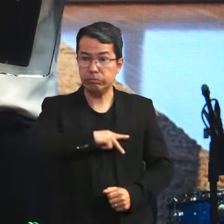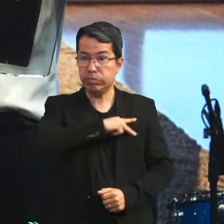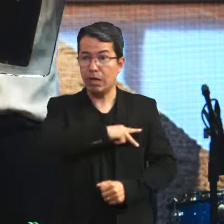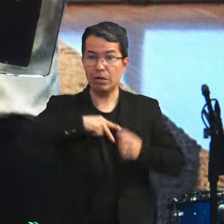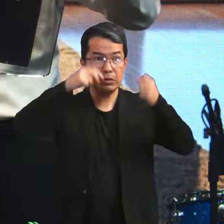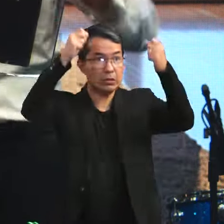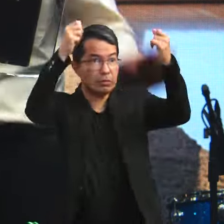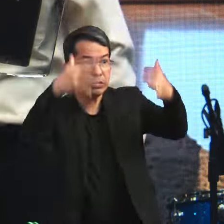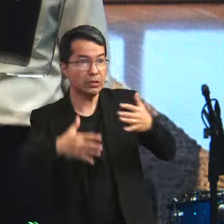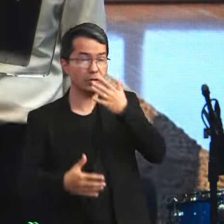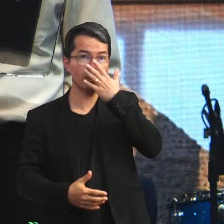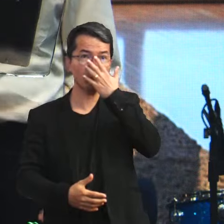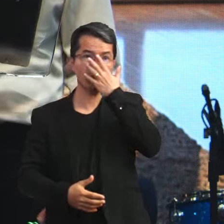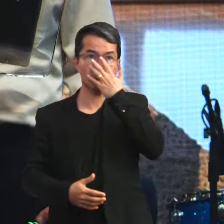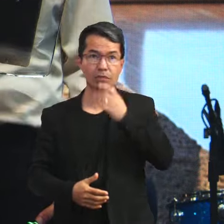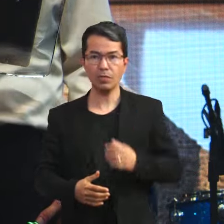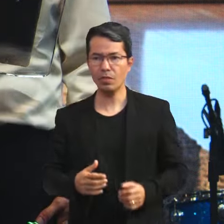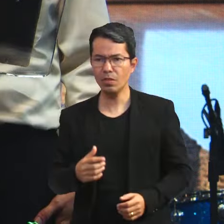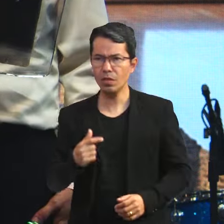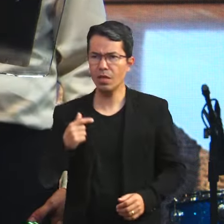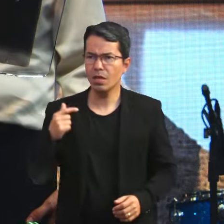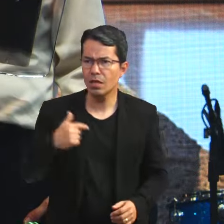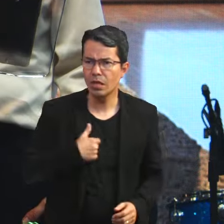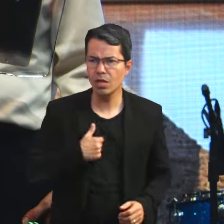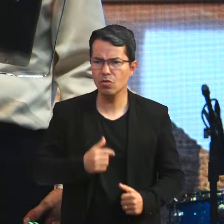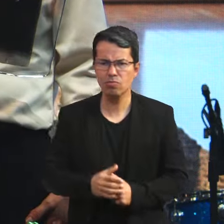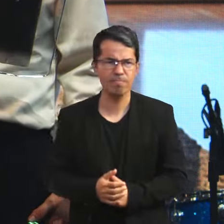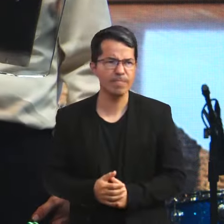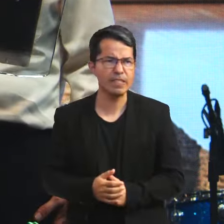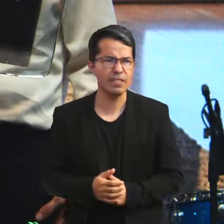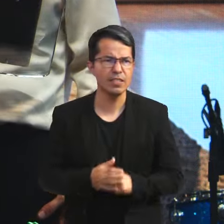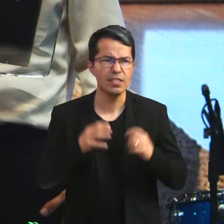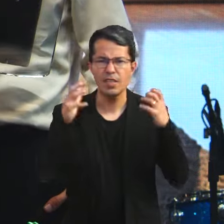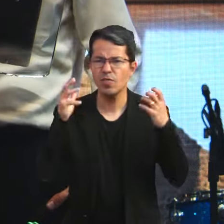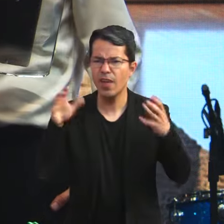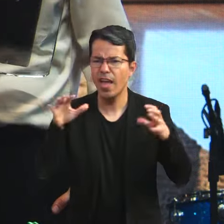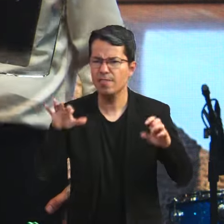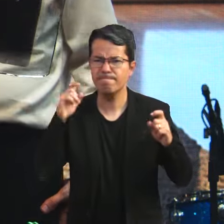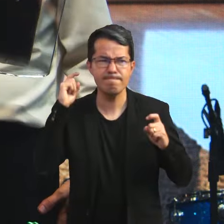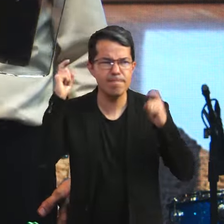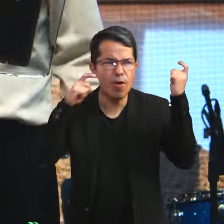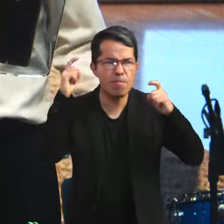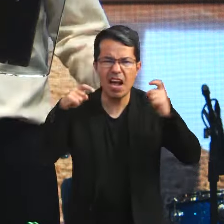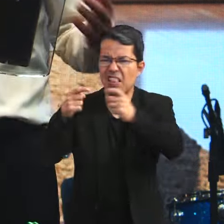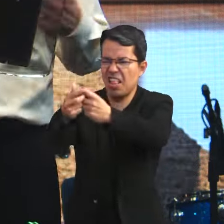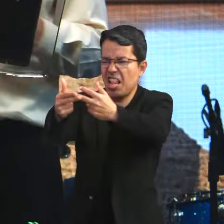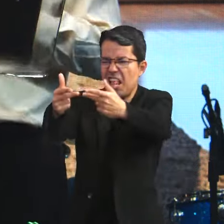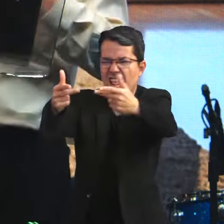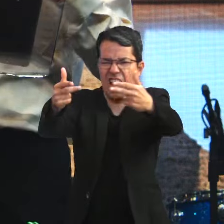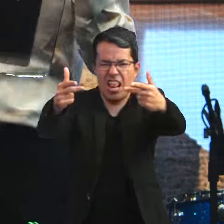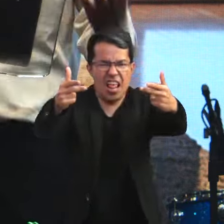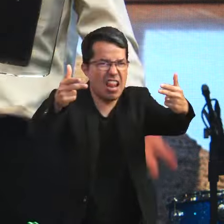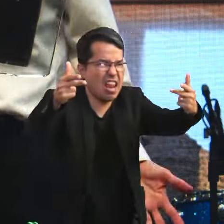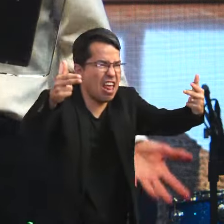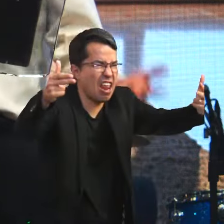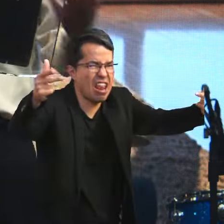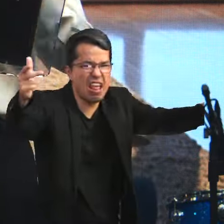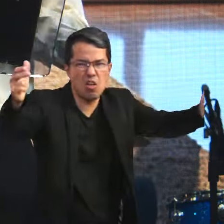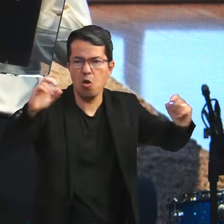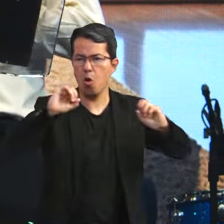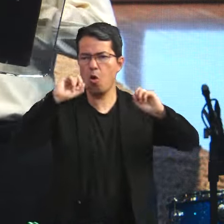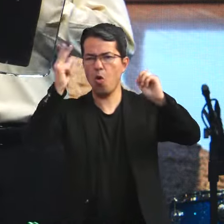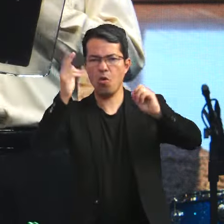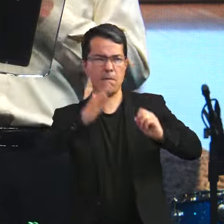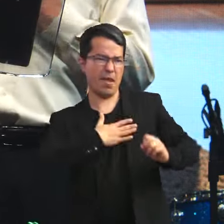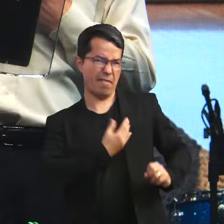de ninga caso e que Paulo diz e eu não faço caso de nada estimo preciosa min vida